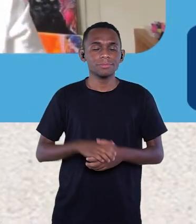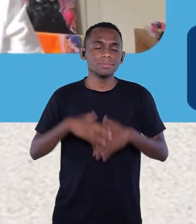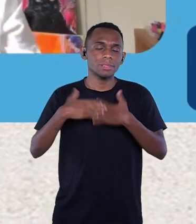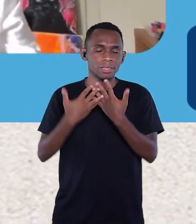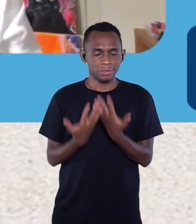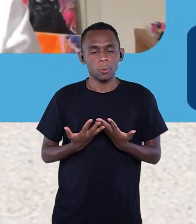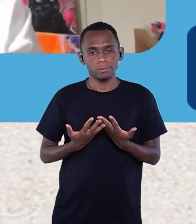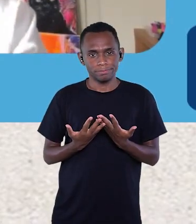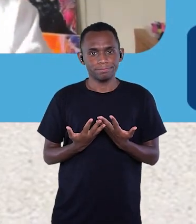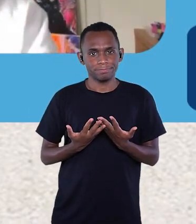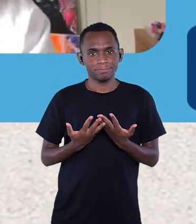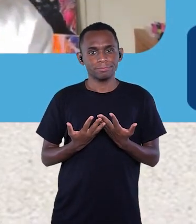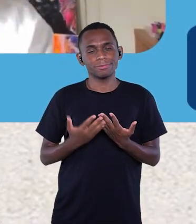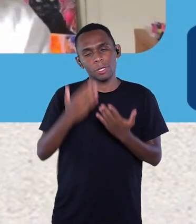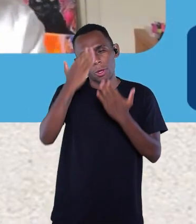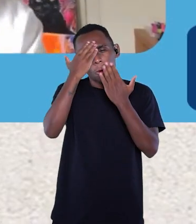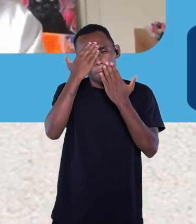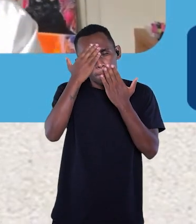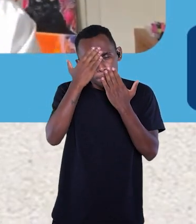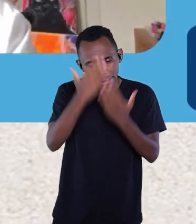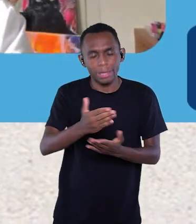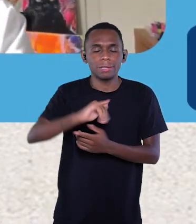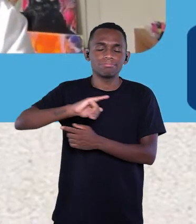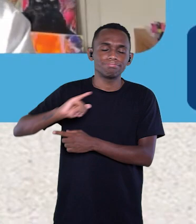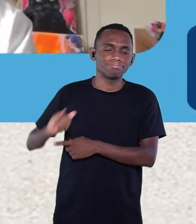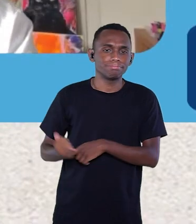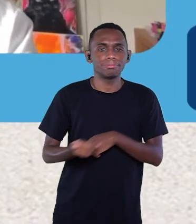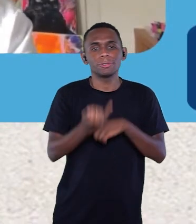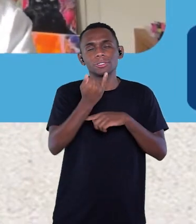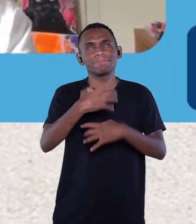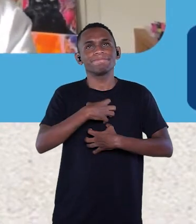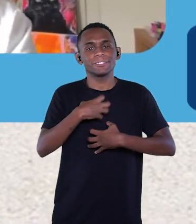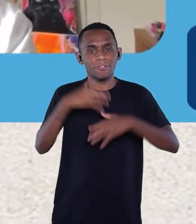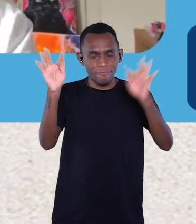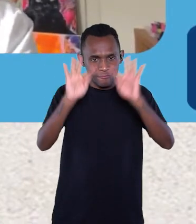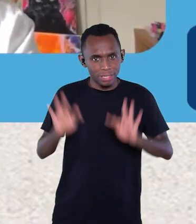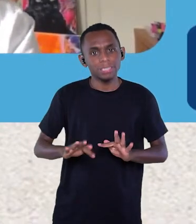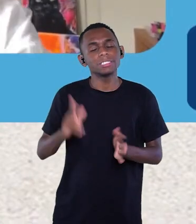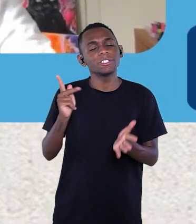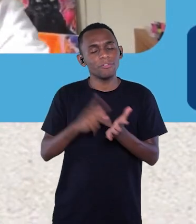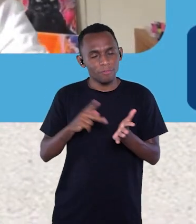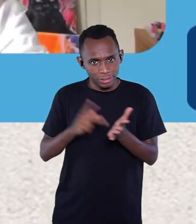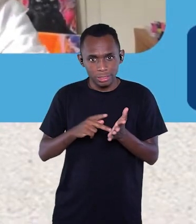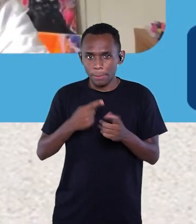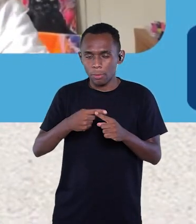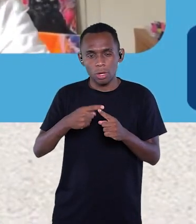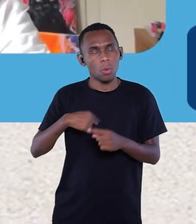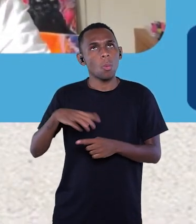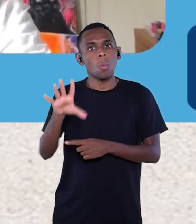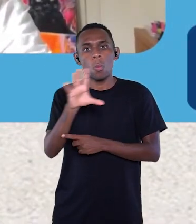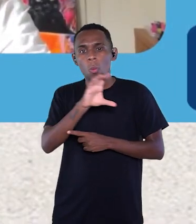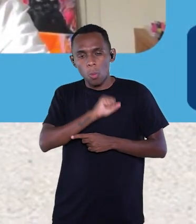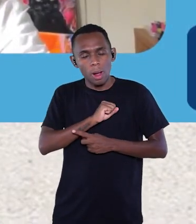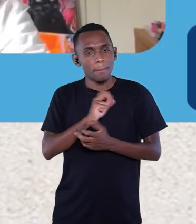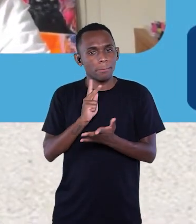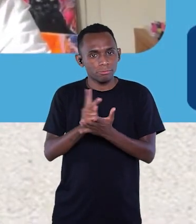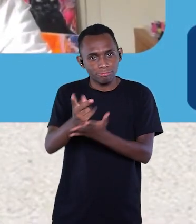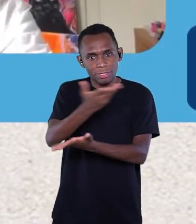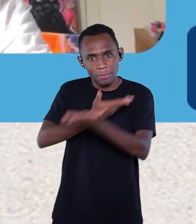Então, obrigada primeiro de novo, né, gente? Estou muito feliz de estar aqui, de verdade. Sou muito fã do programa.